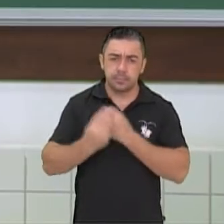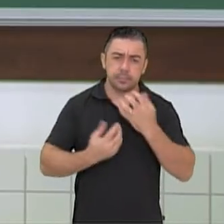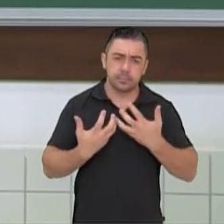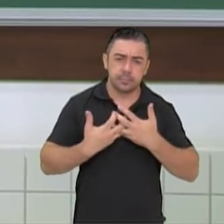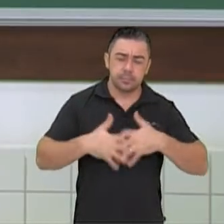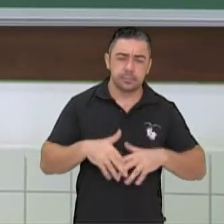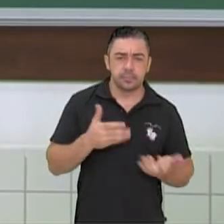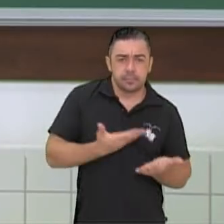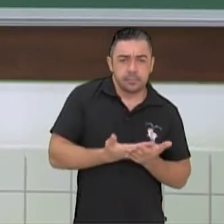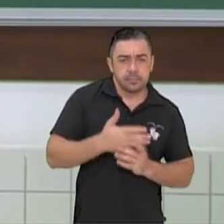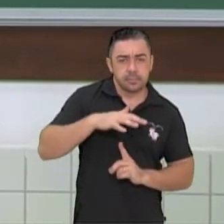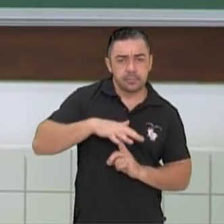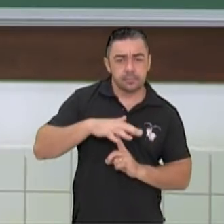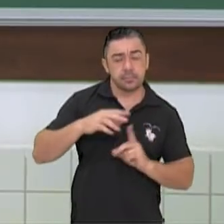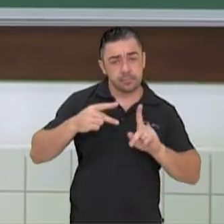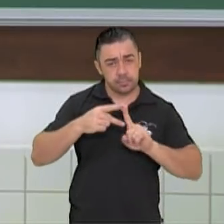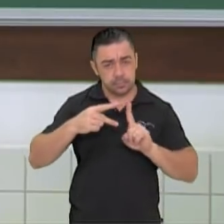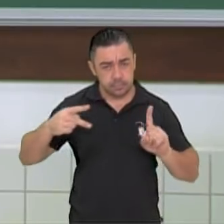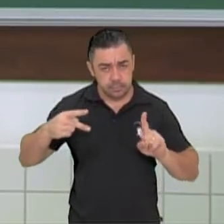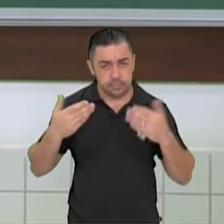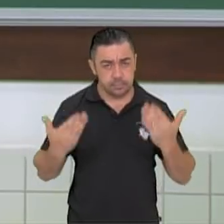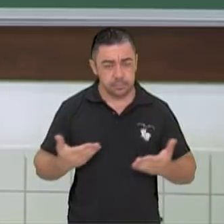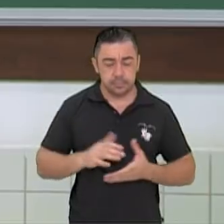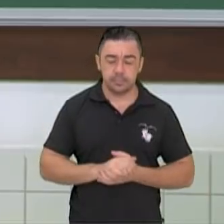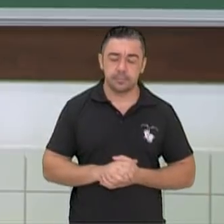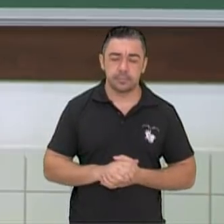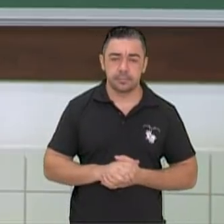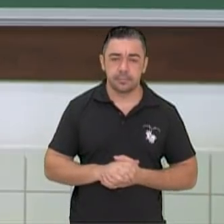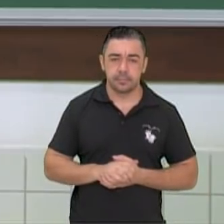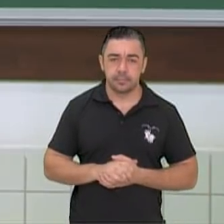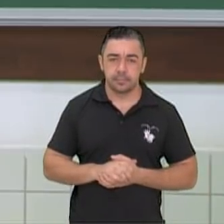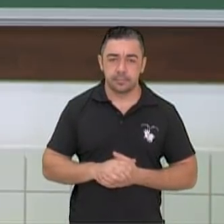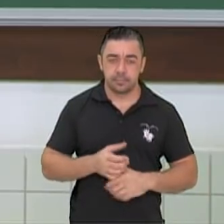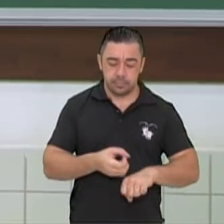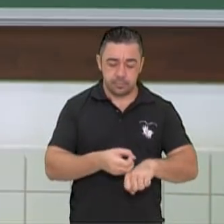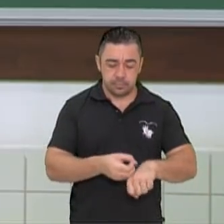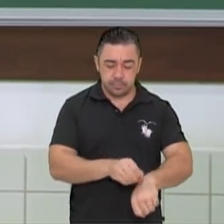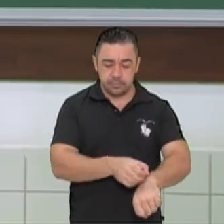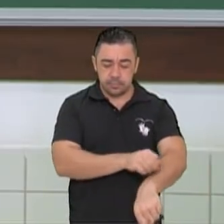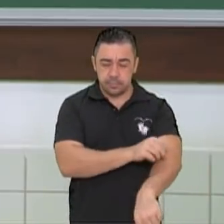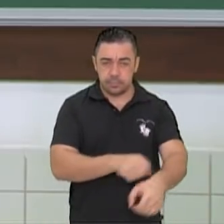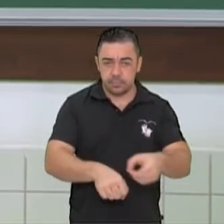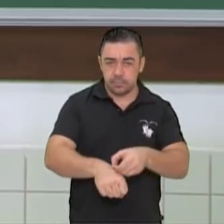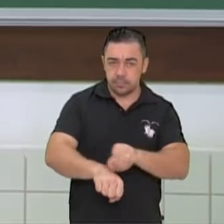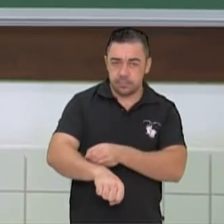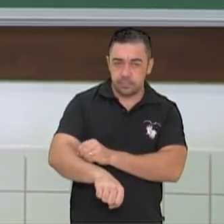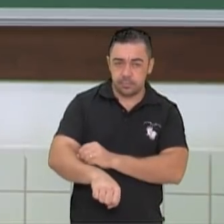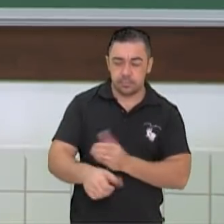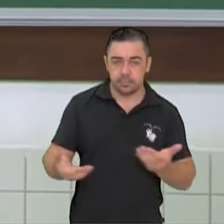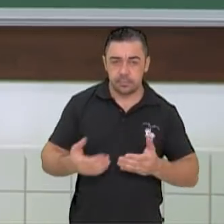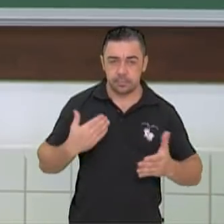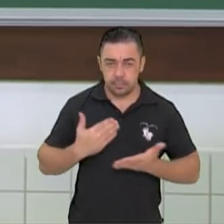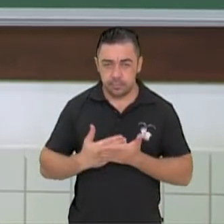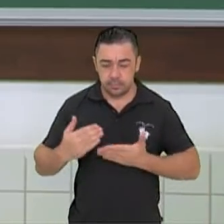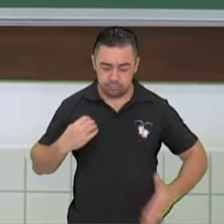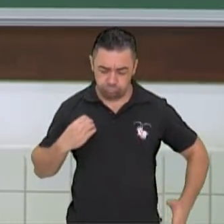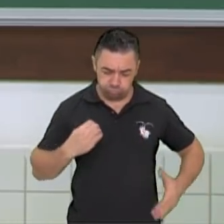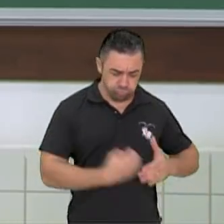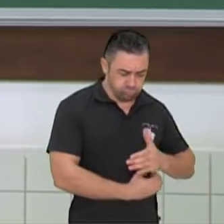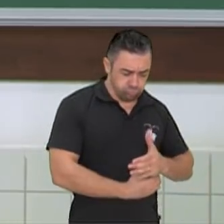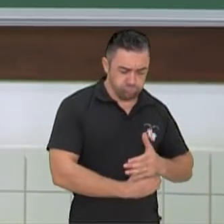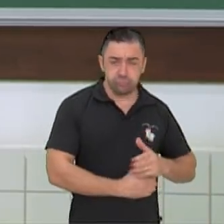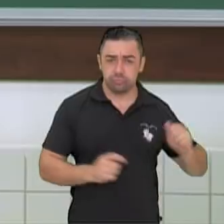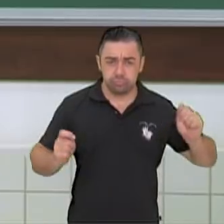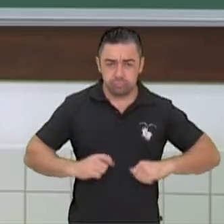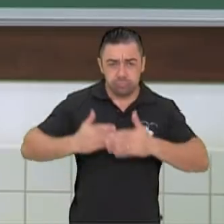Paraná, uma experiência pedagógica super bacana. Sem mais delongas, dobrando as mangas, apertando o cinto, segure-se